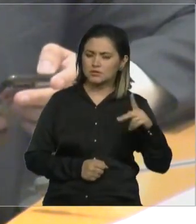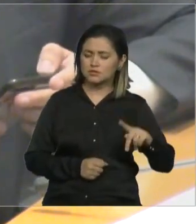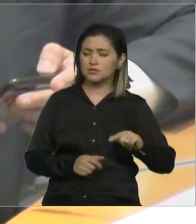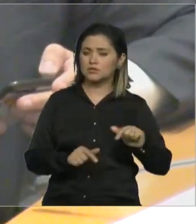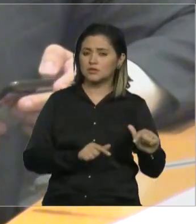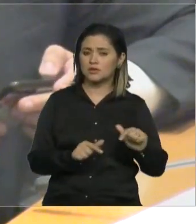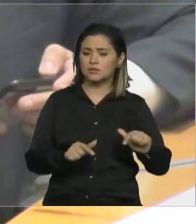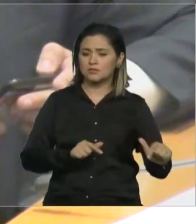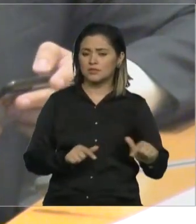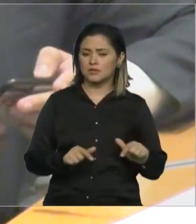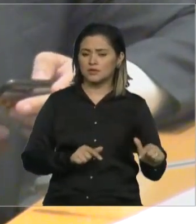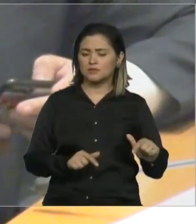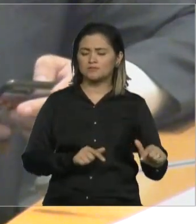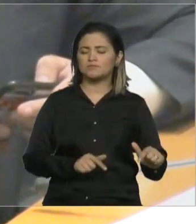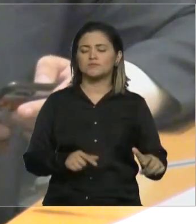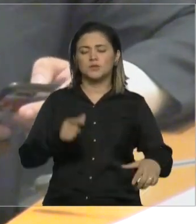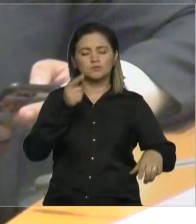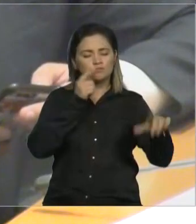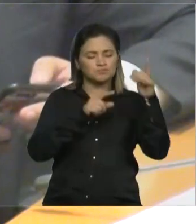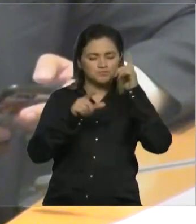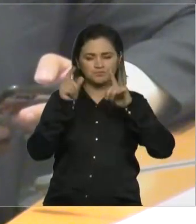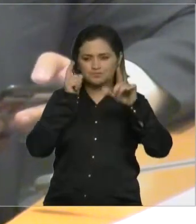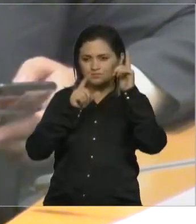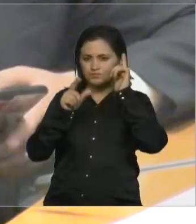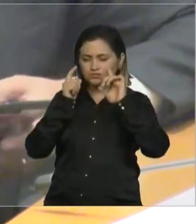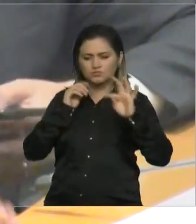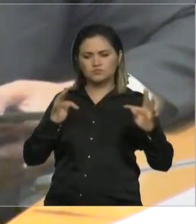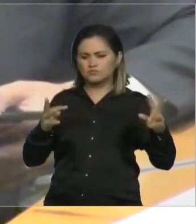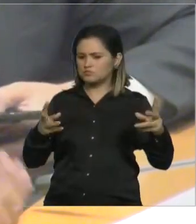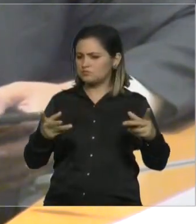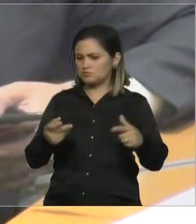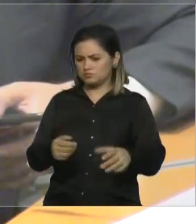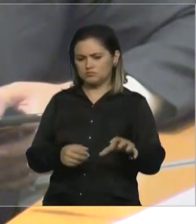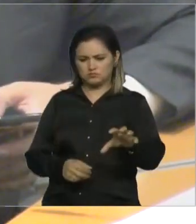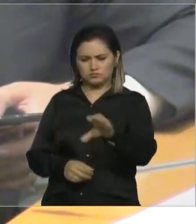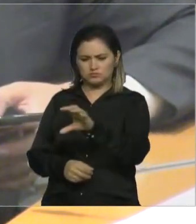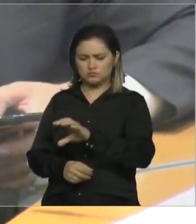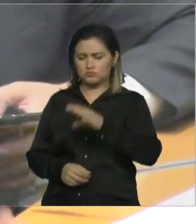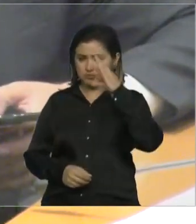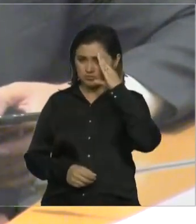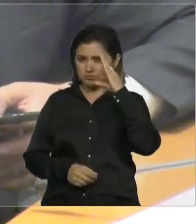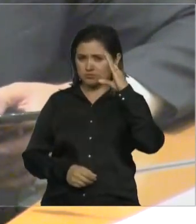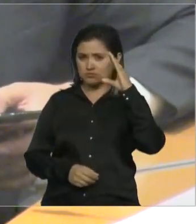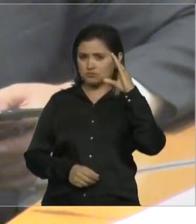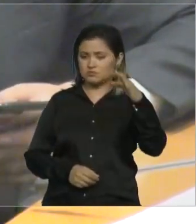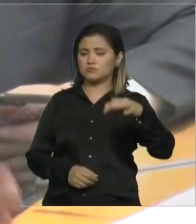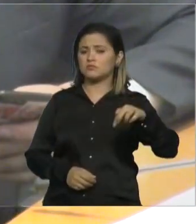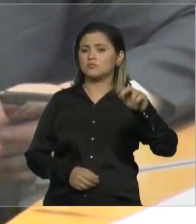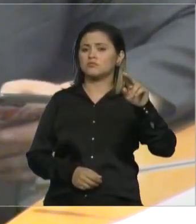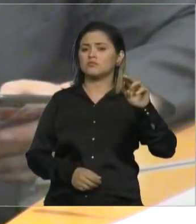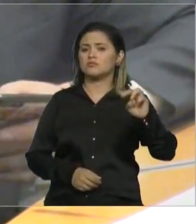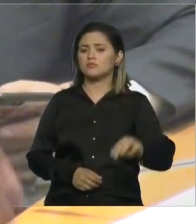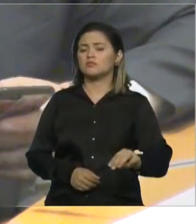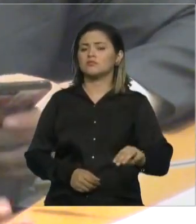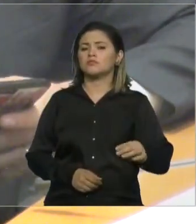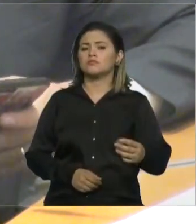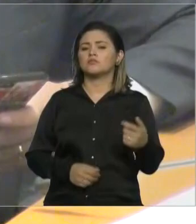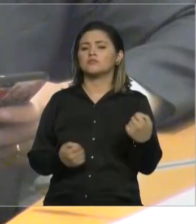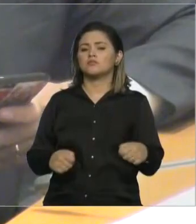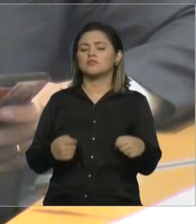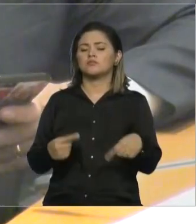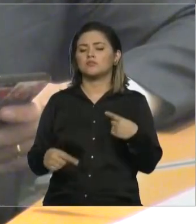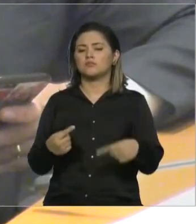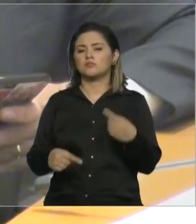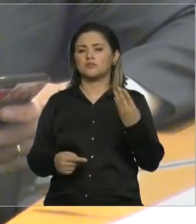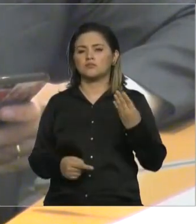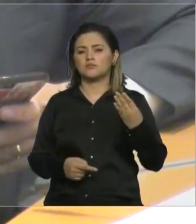trará muitas conquistas a todos os setores, inclusive a quem espera uma política pública forte